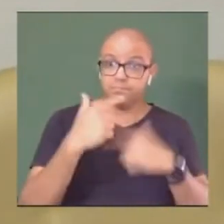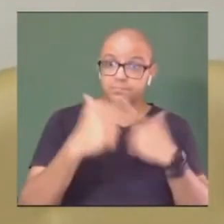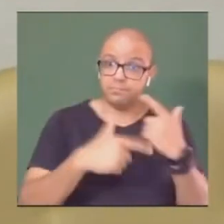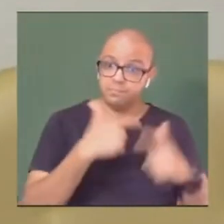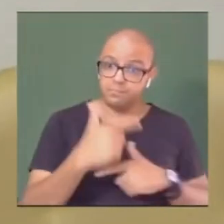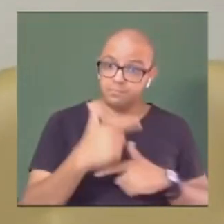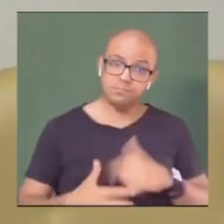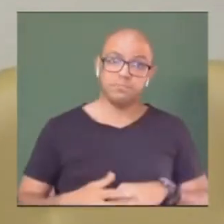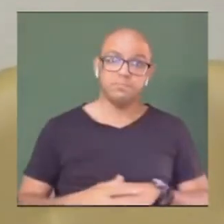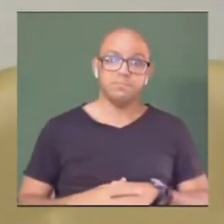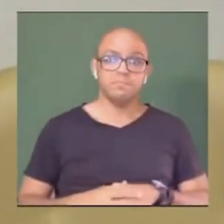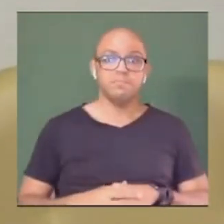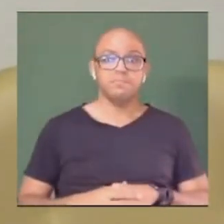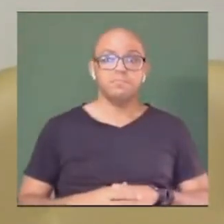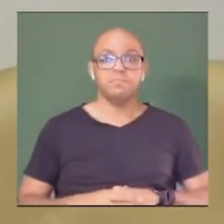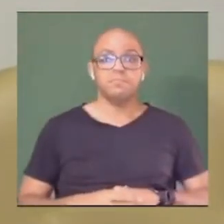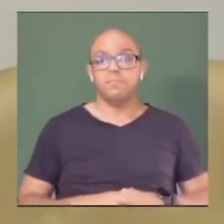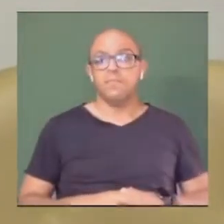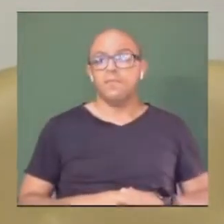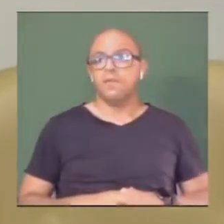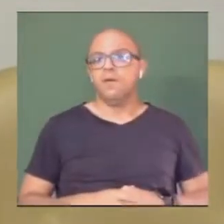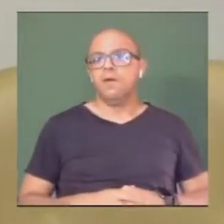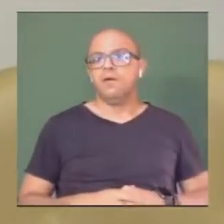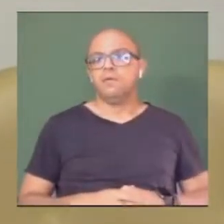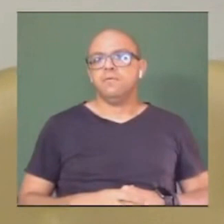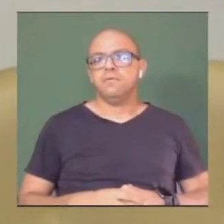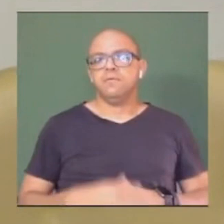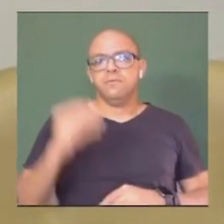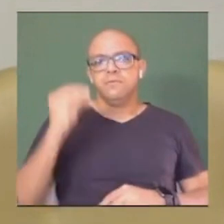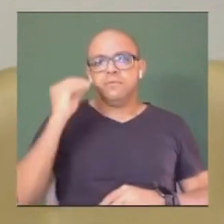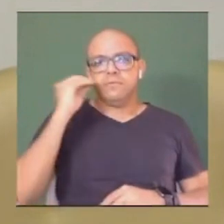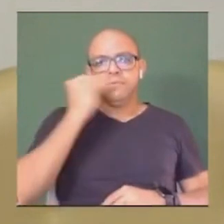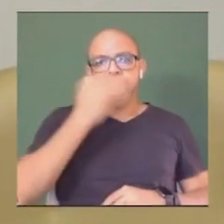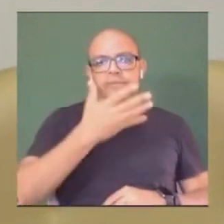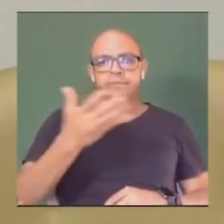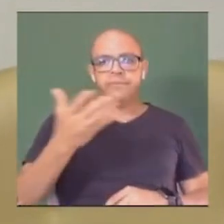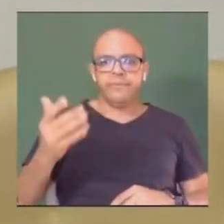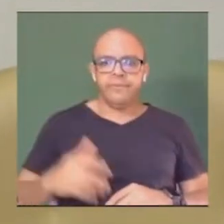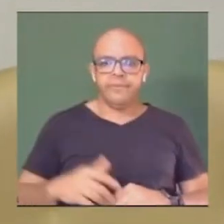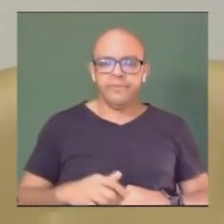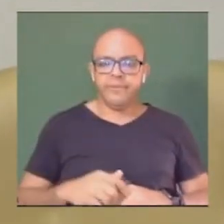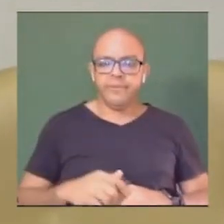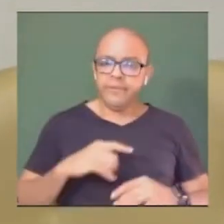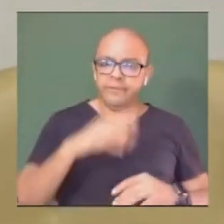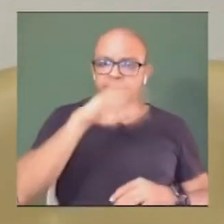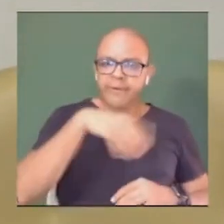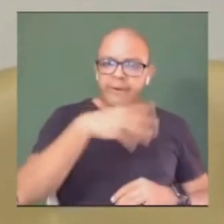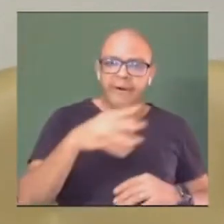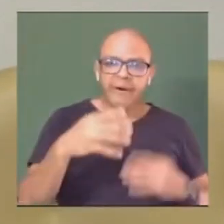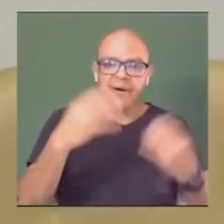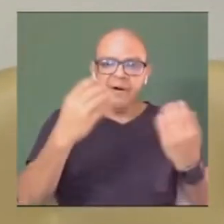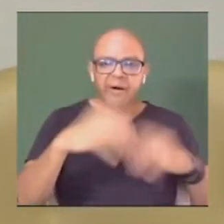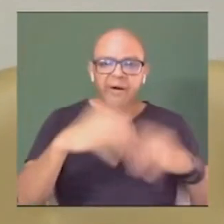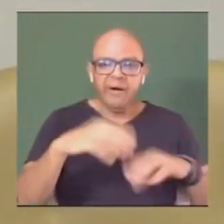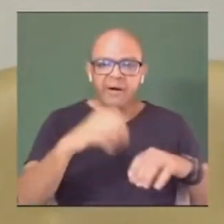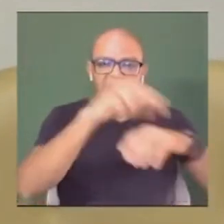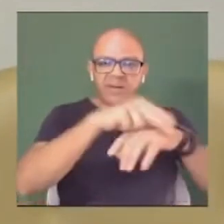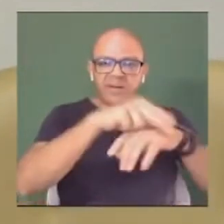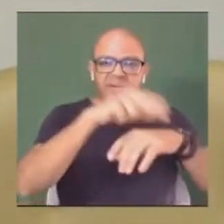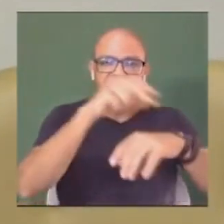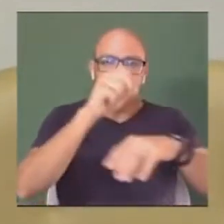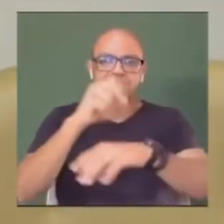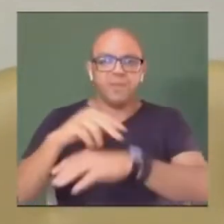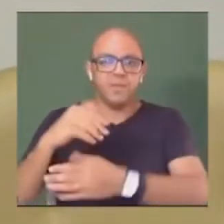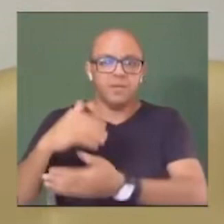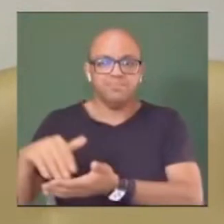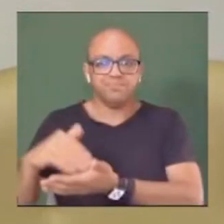da do secretário ter apresentado aí a a tabela né com os concursos e as contratações a gente na real idade quando visita